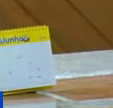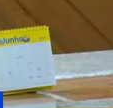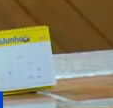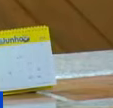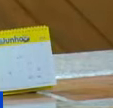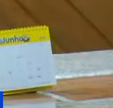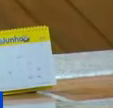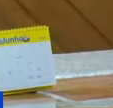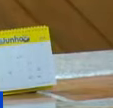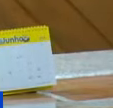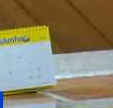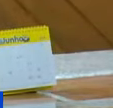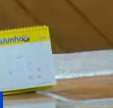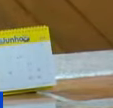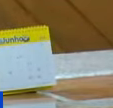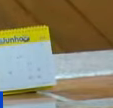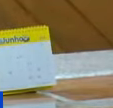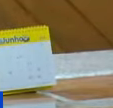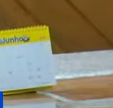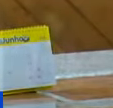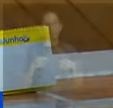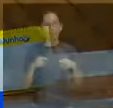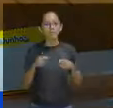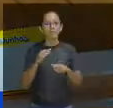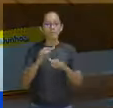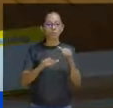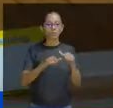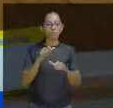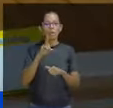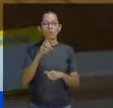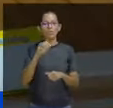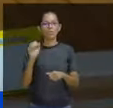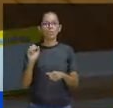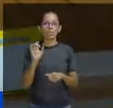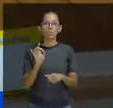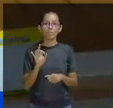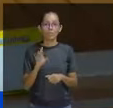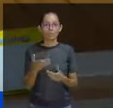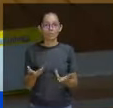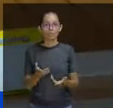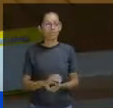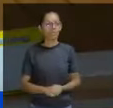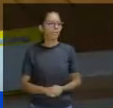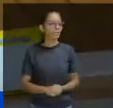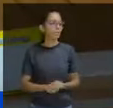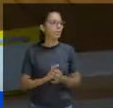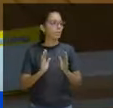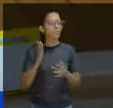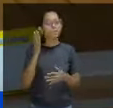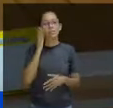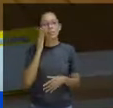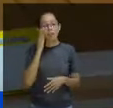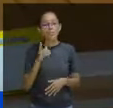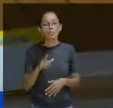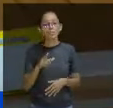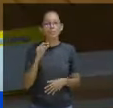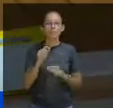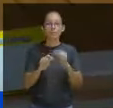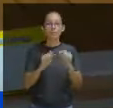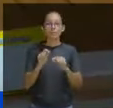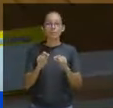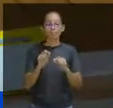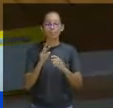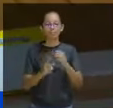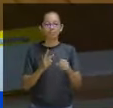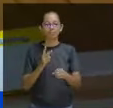próximo. Diz, o próximo, fica publicado edital, ganha tempo, mas já sabendo o que foi escolhido, que o